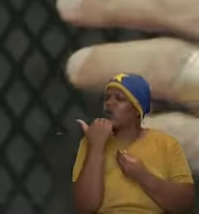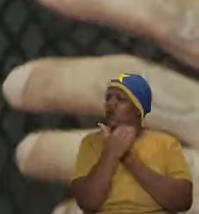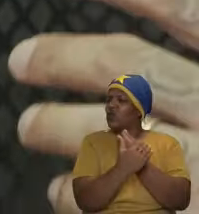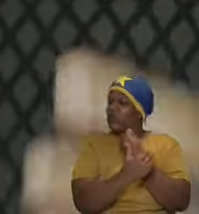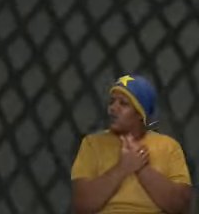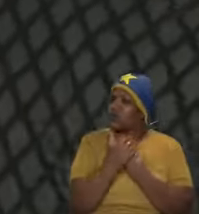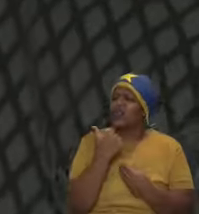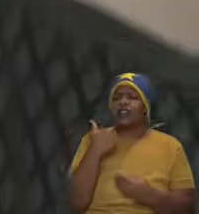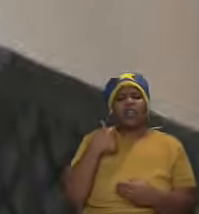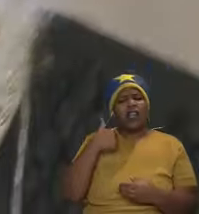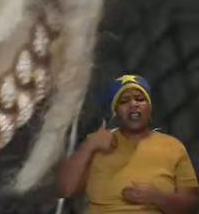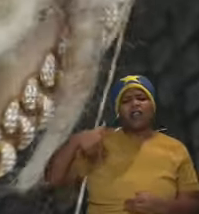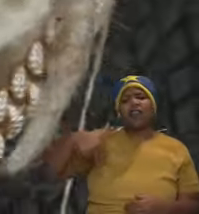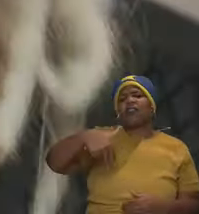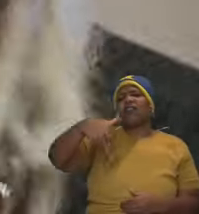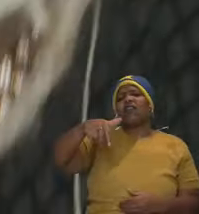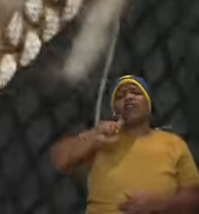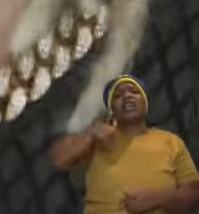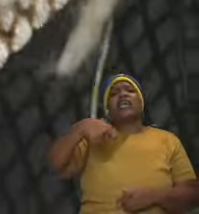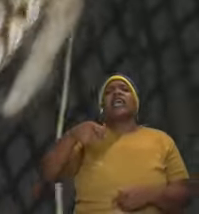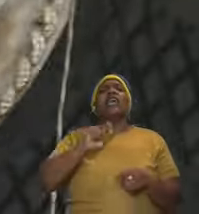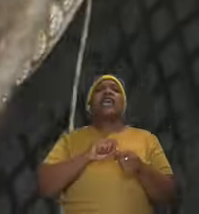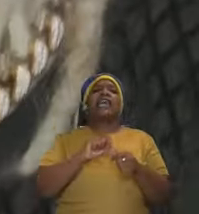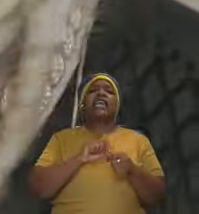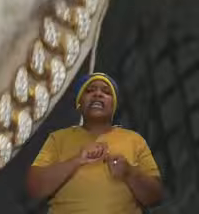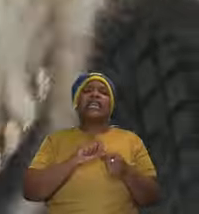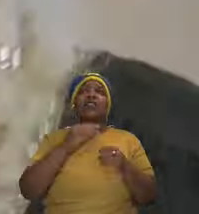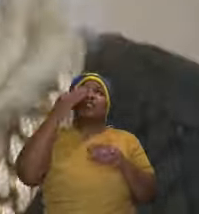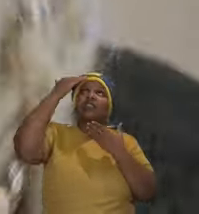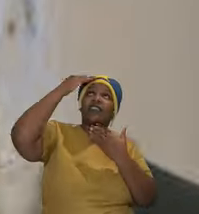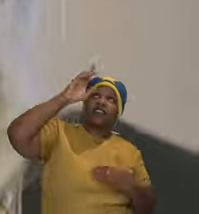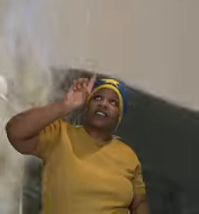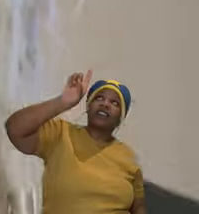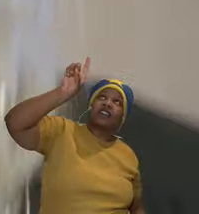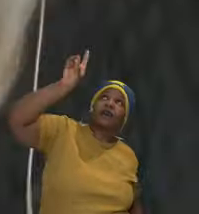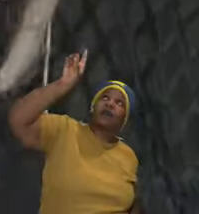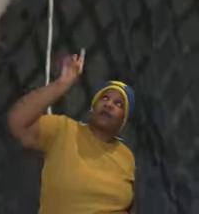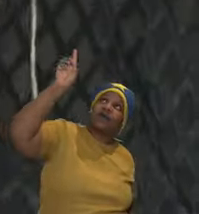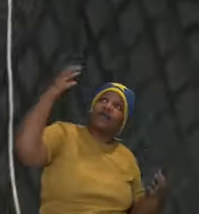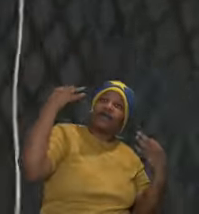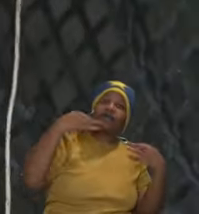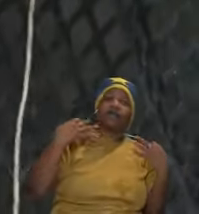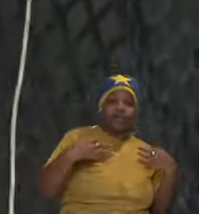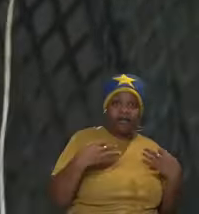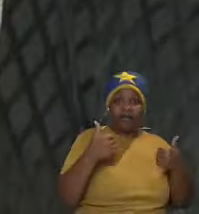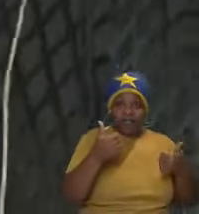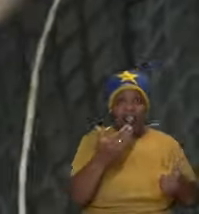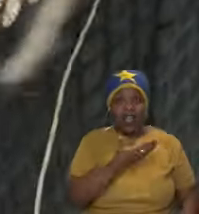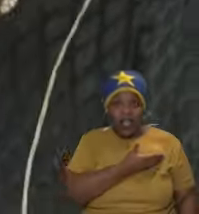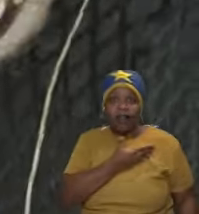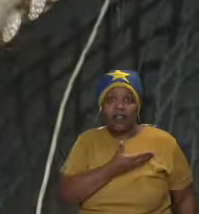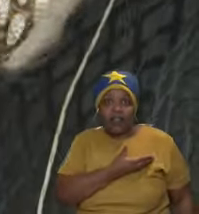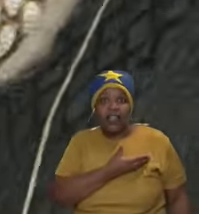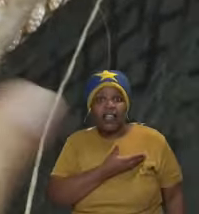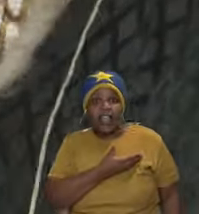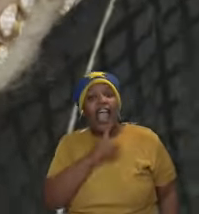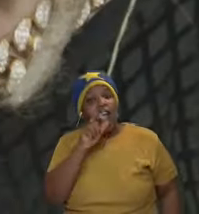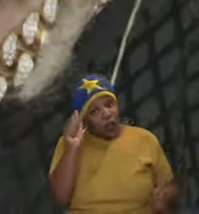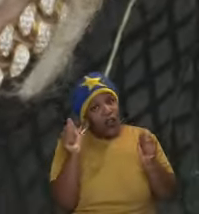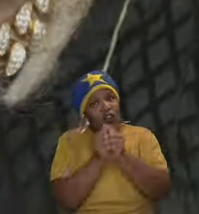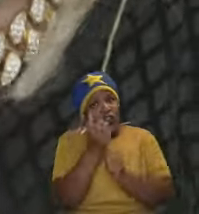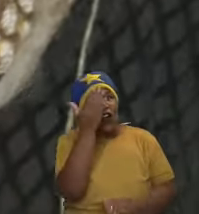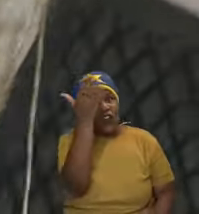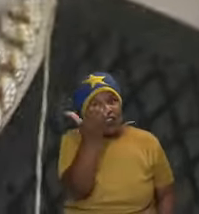quem ando, que eu tava fazendo. Graças a Deus, tudo deu certo, né não, amigo? É com você